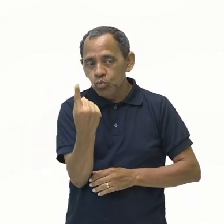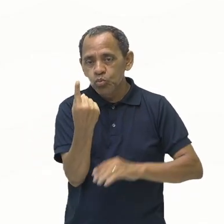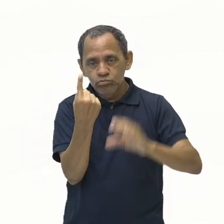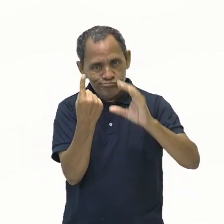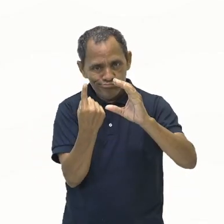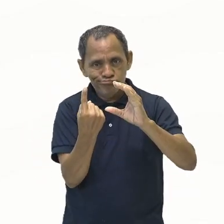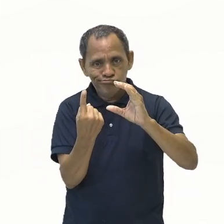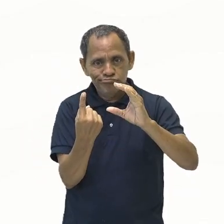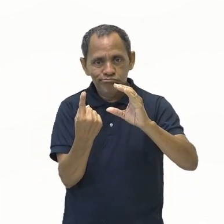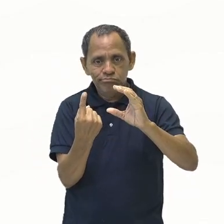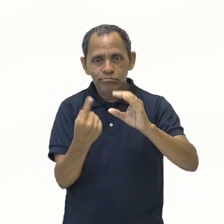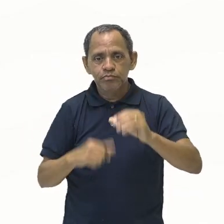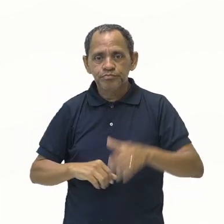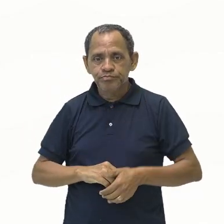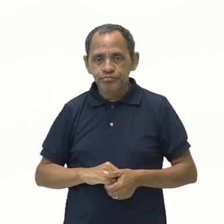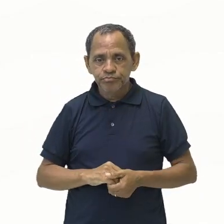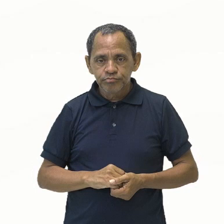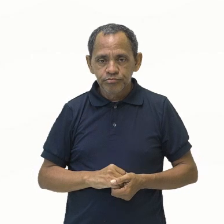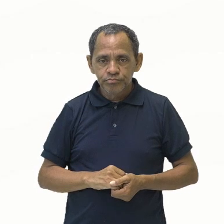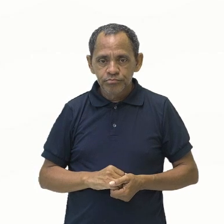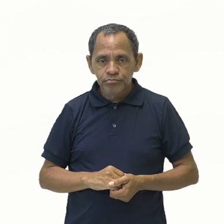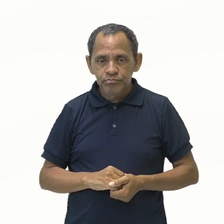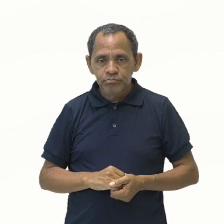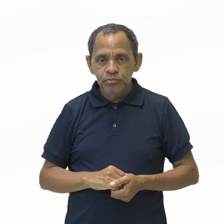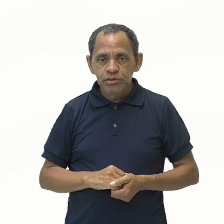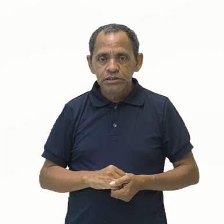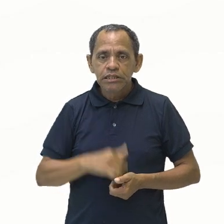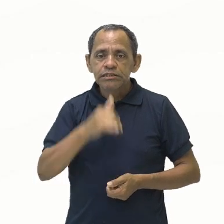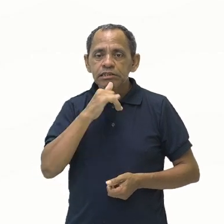você pode ver aí esse exemplo,